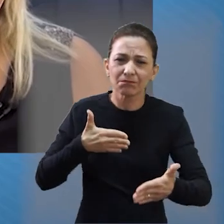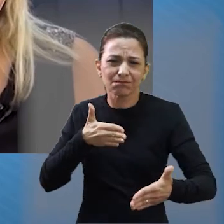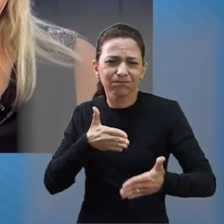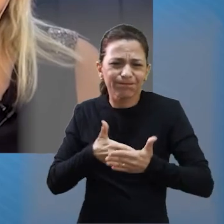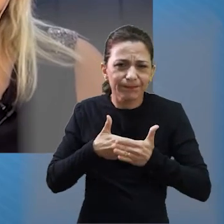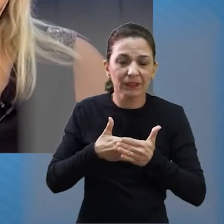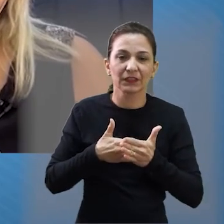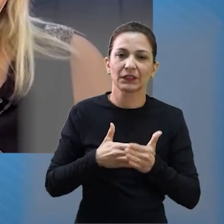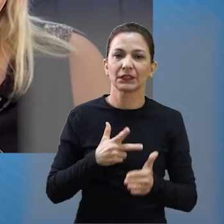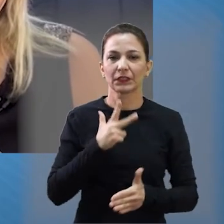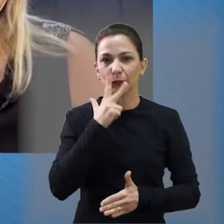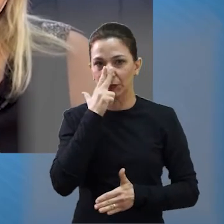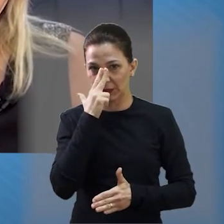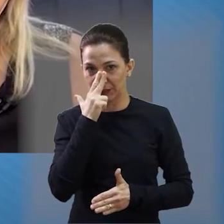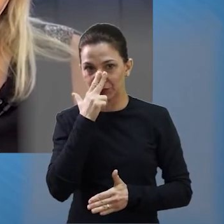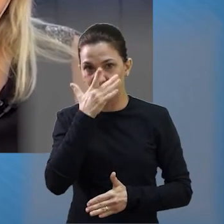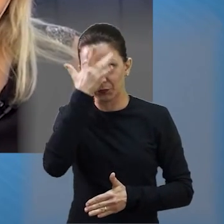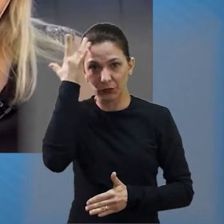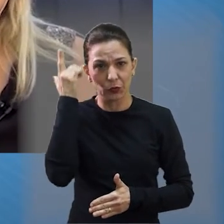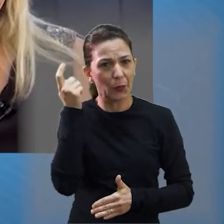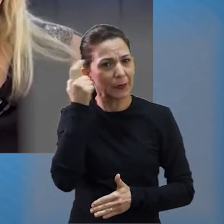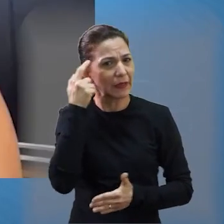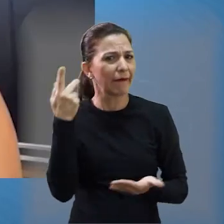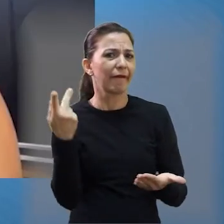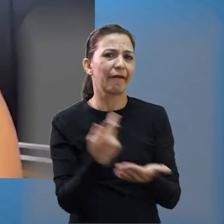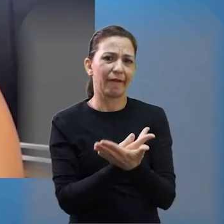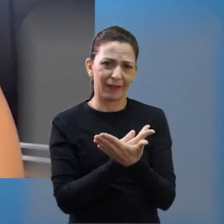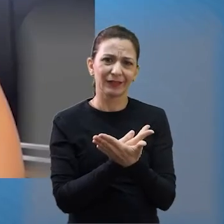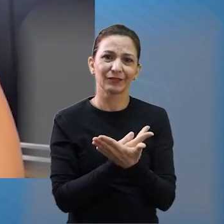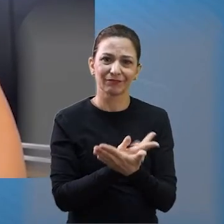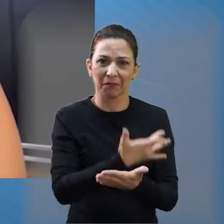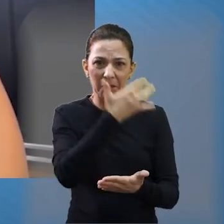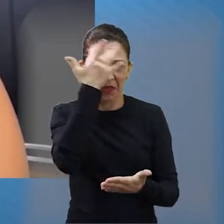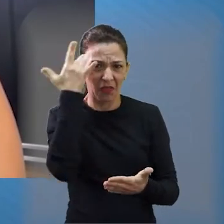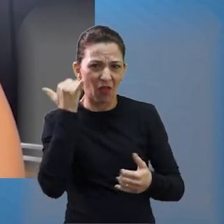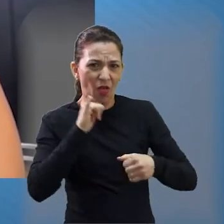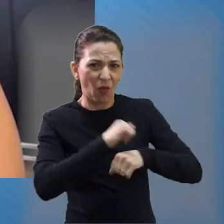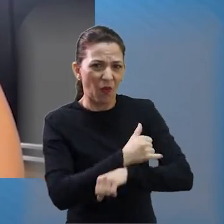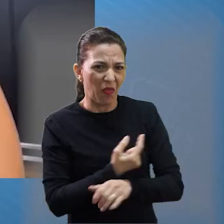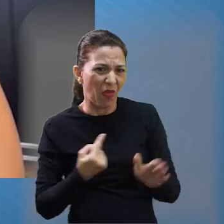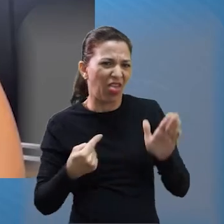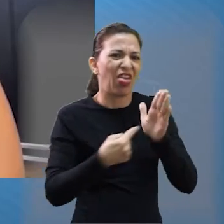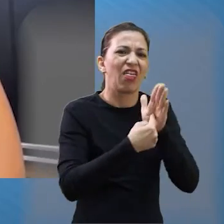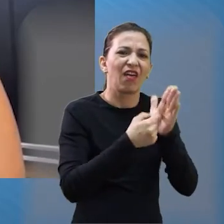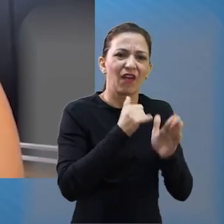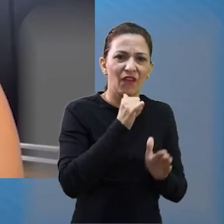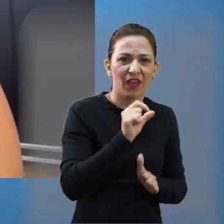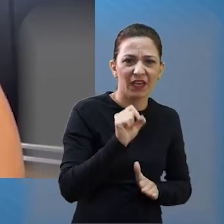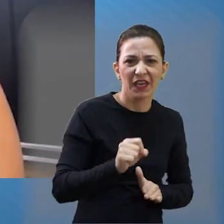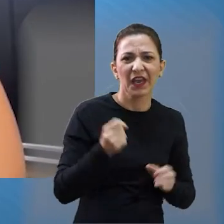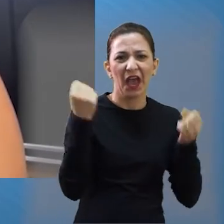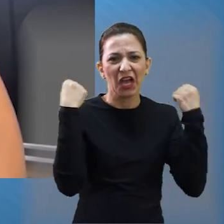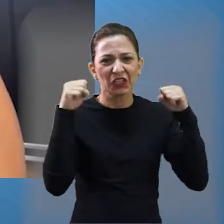aqui hoje conosco. Eu acho que esse é um tema que ainda é um tabu na sociedade, as pessoas